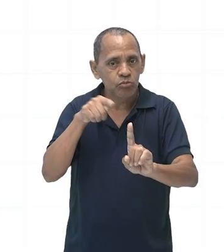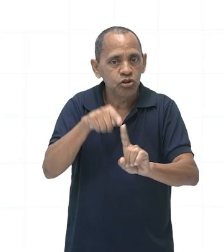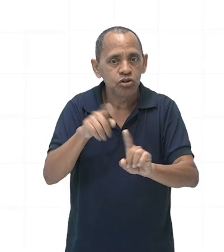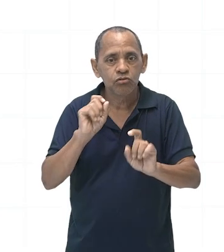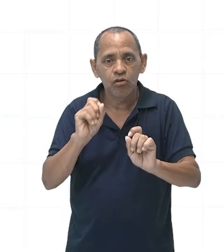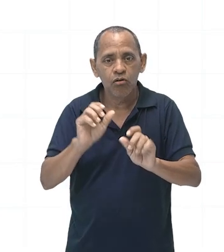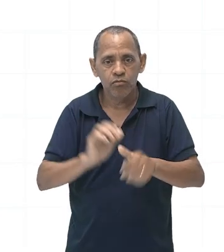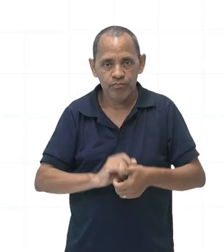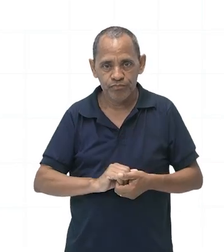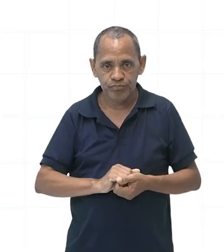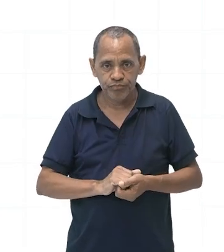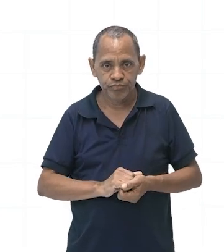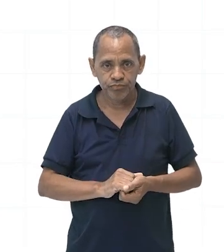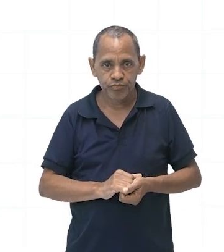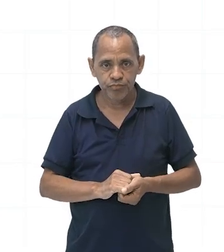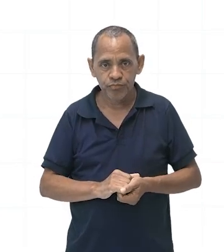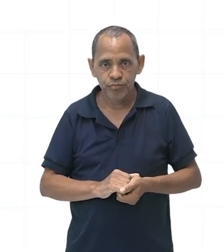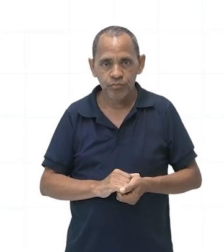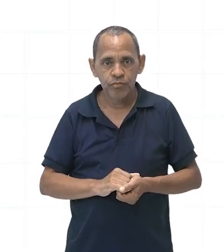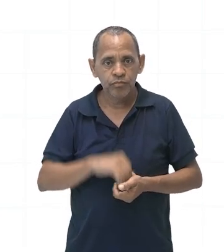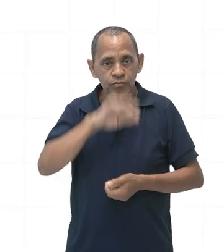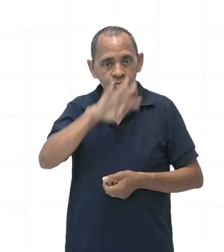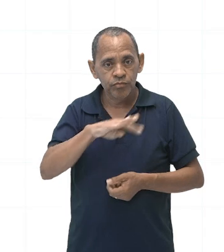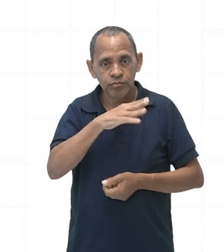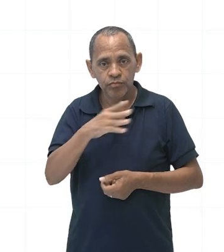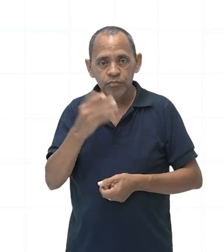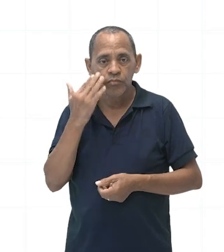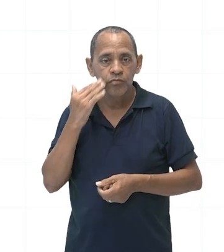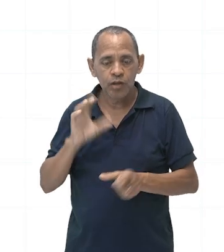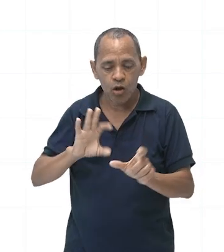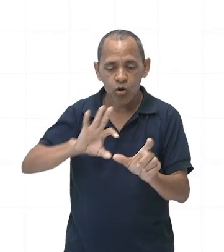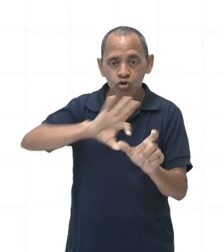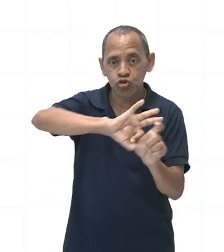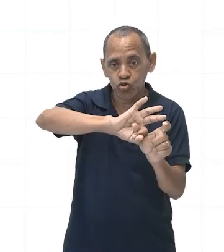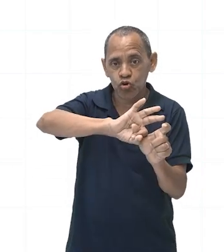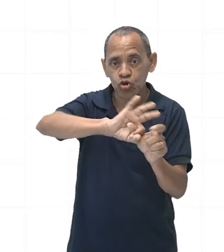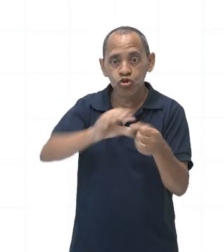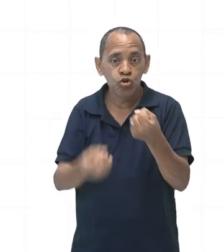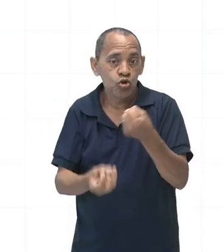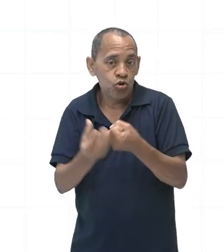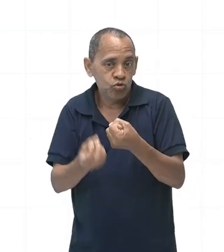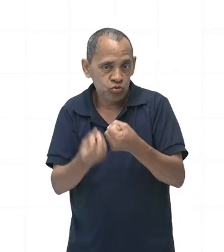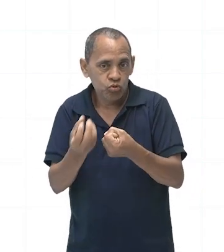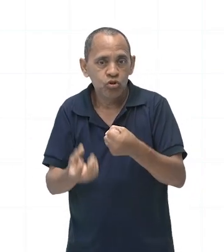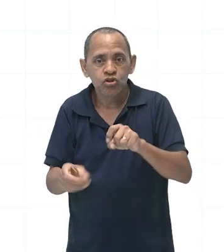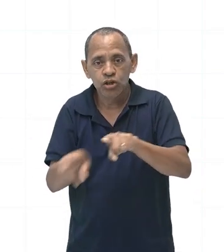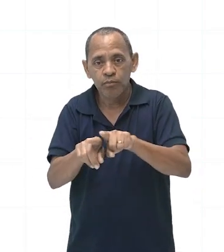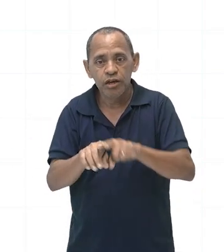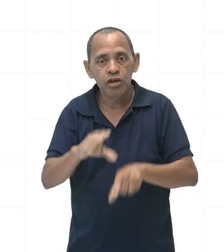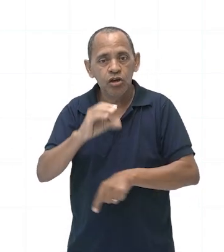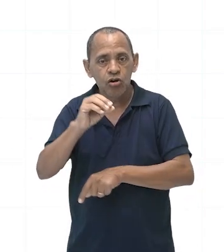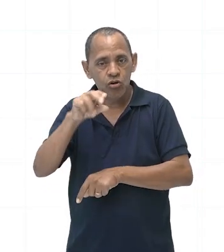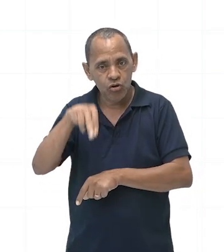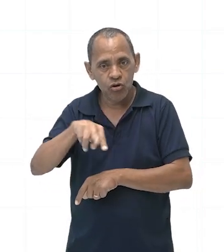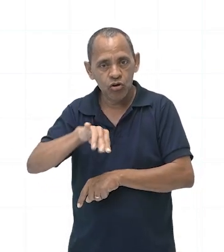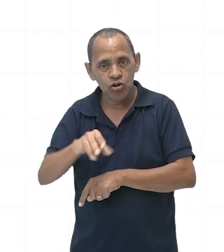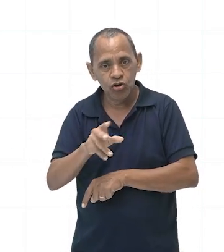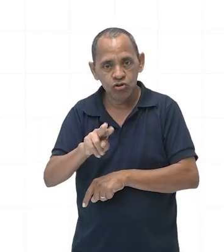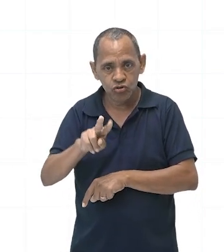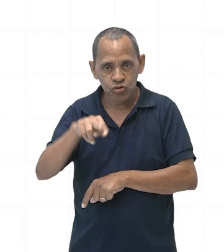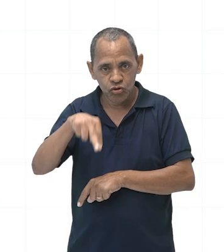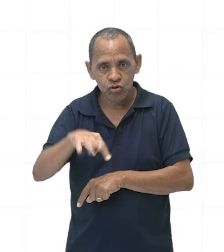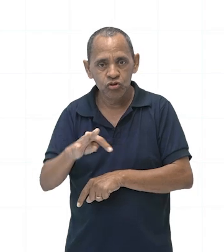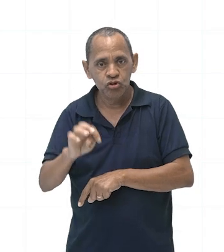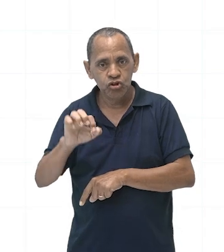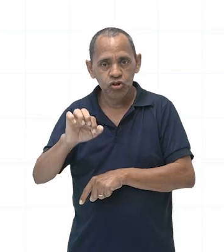quadro. O quadro das conjunções e locuções conjuntivas subordinativas.